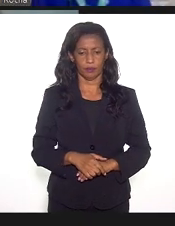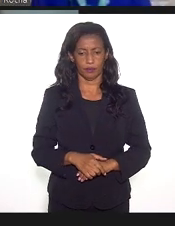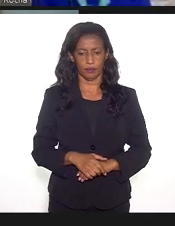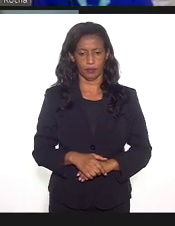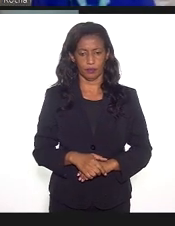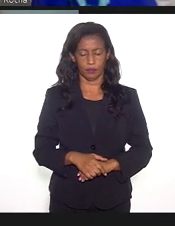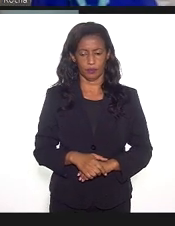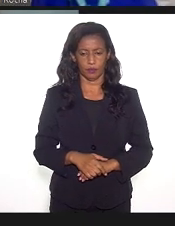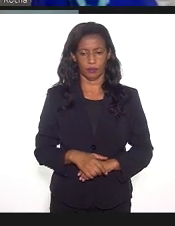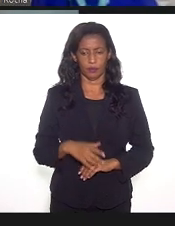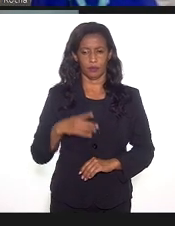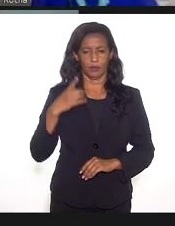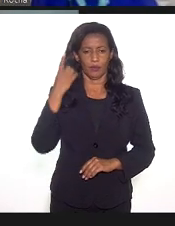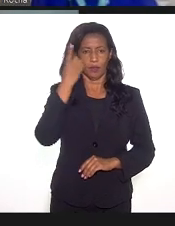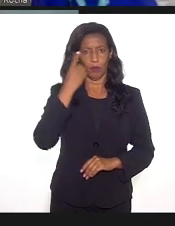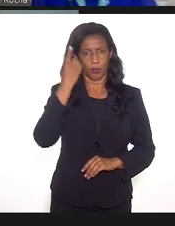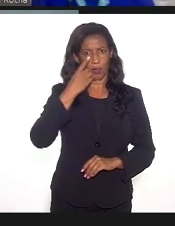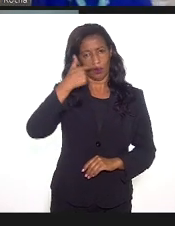Deputado Luiz Paulo.